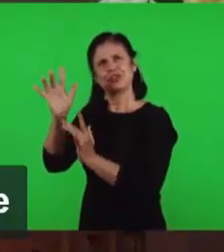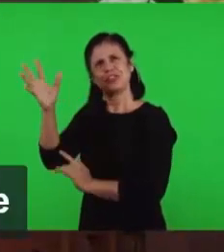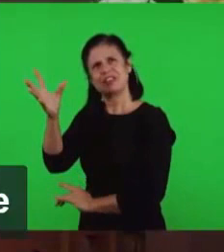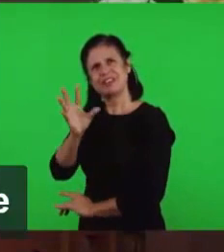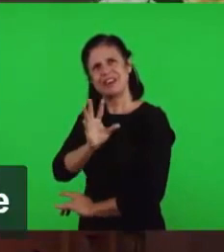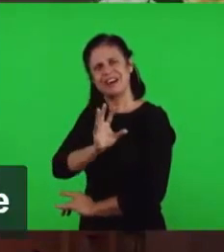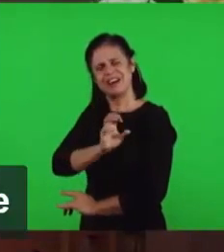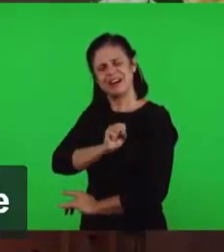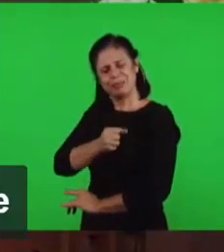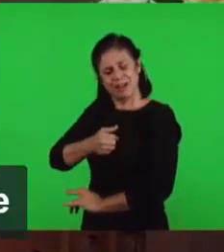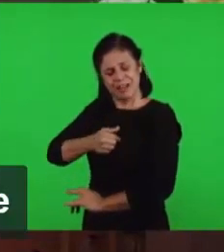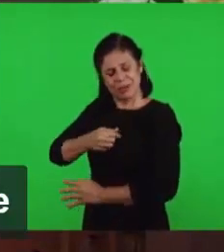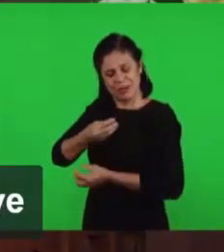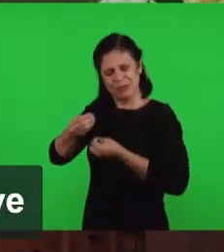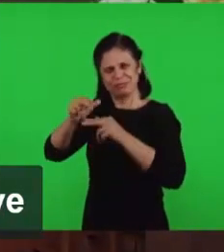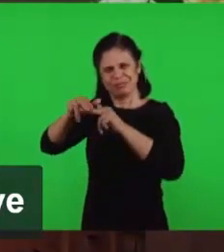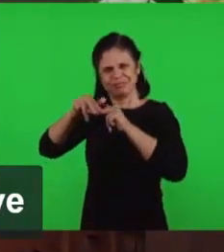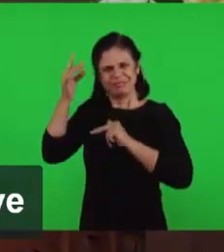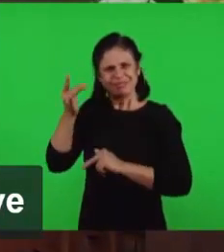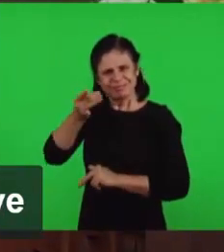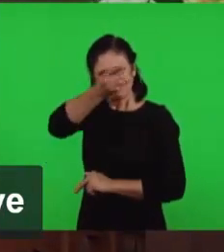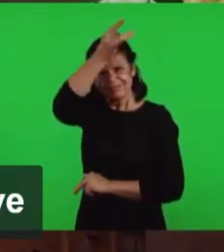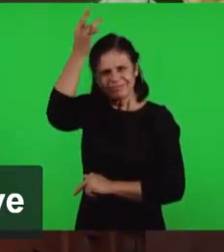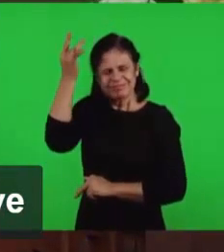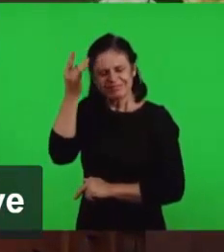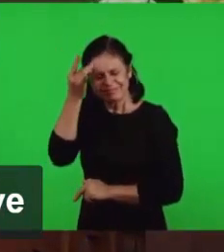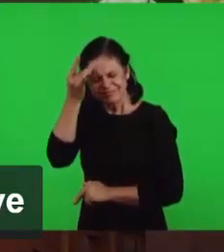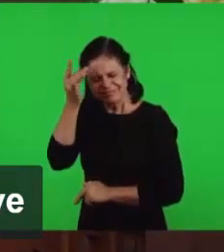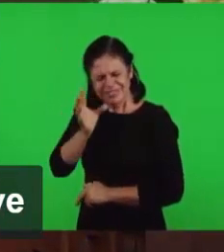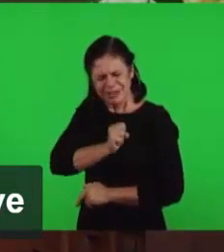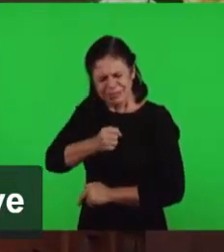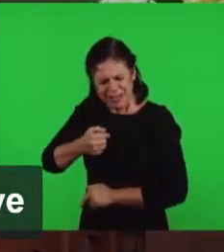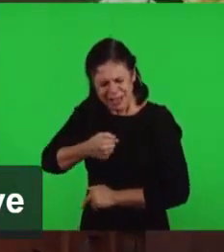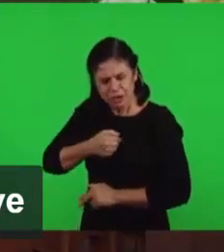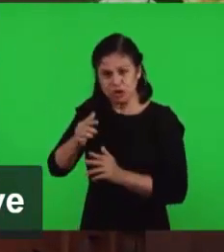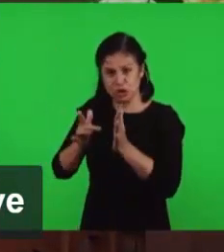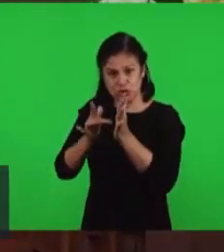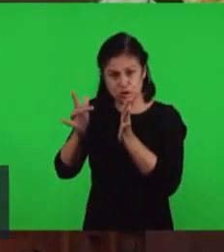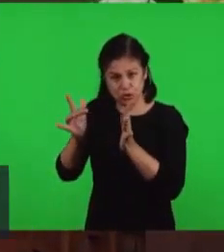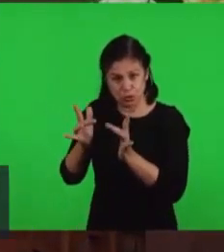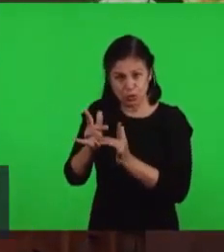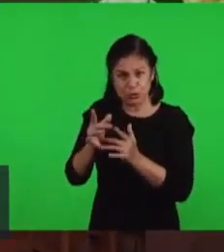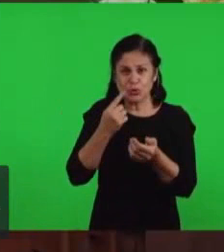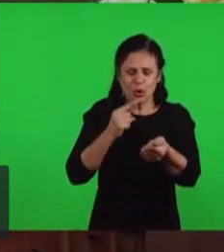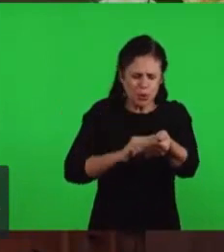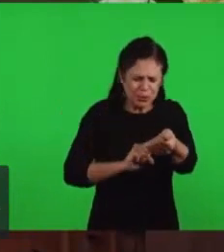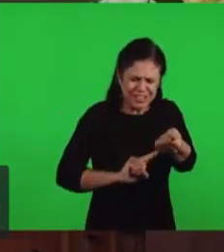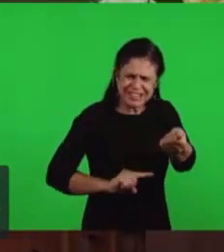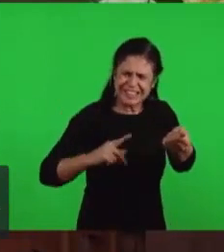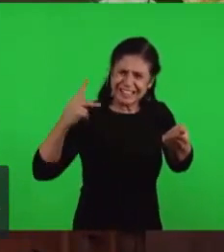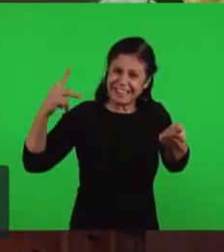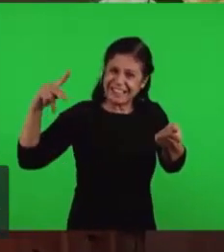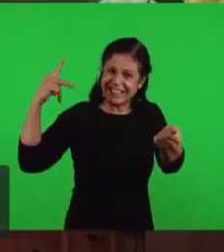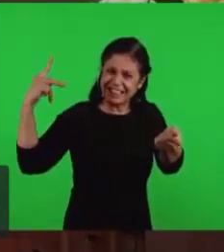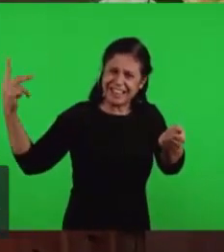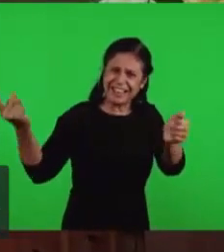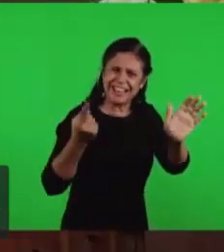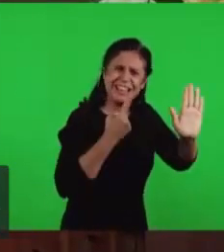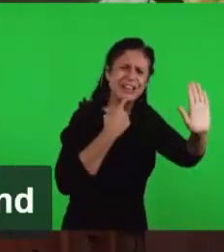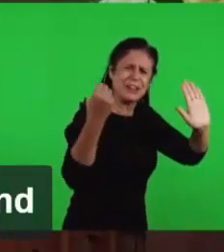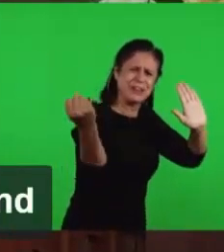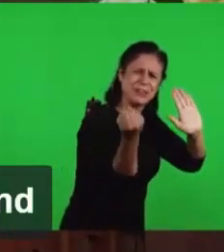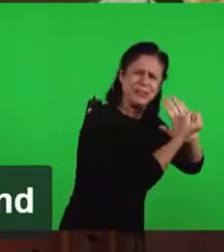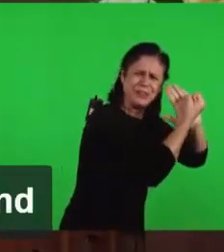nos ama através do seu espírito porque ele chegou a derramar o seu sangue observa o amor dele que é o Espírito Santo